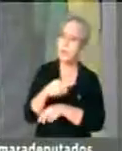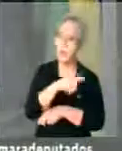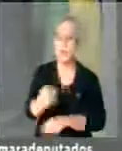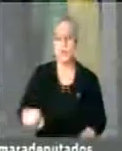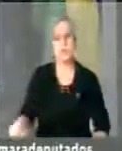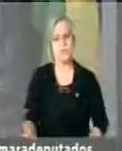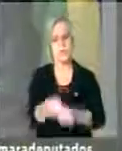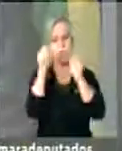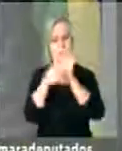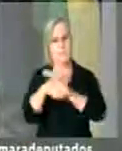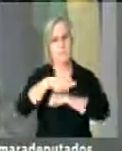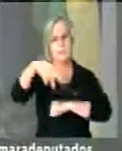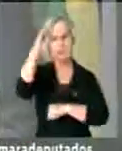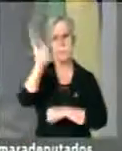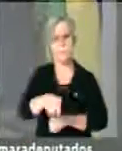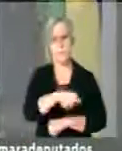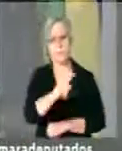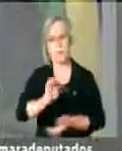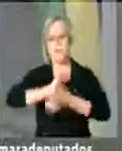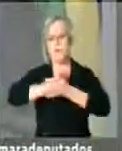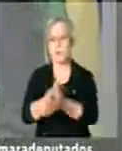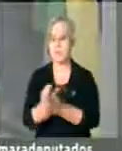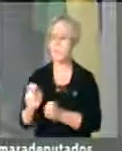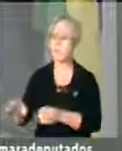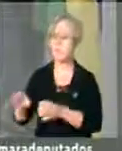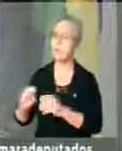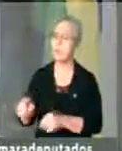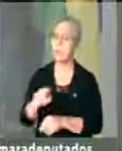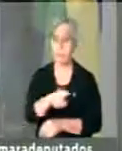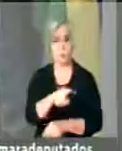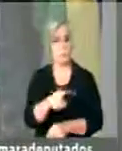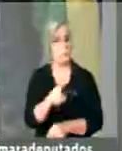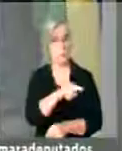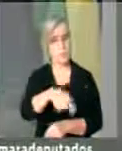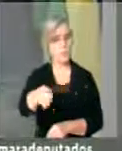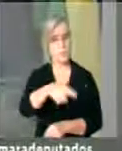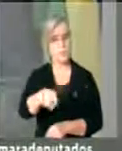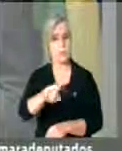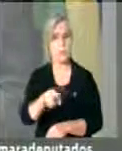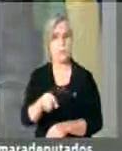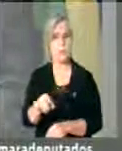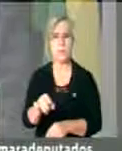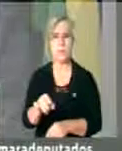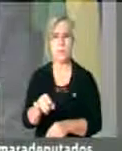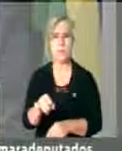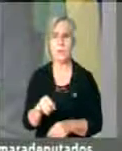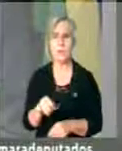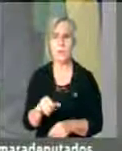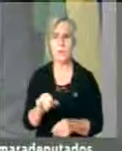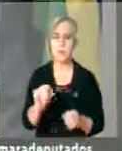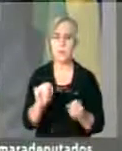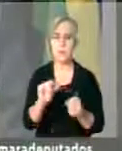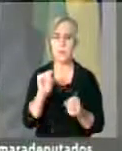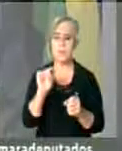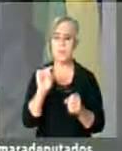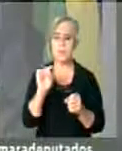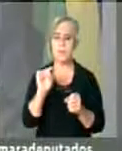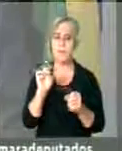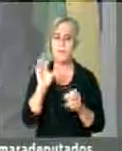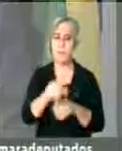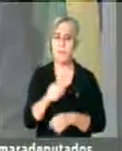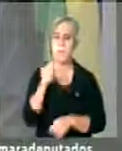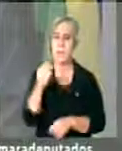Brasil, destruíram a educação, colocaram 7 milhões de estudantes